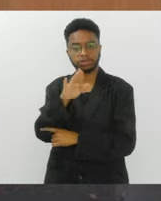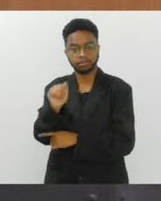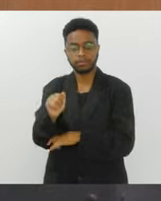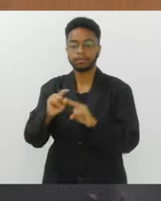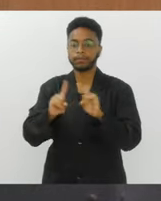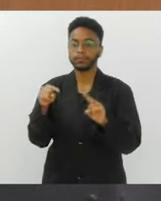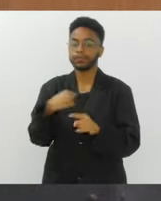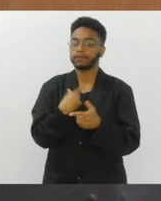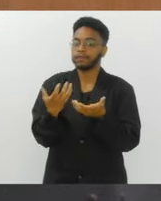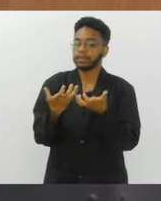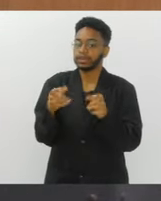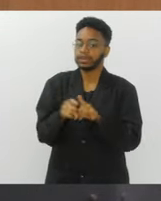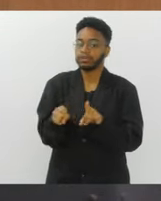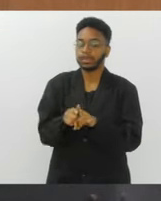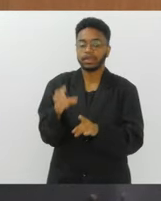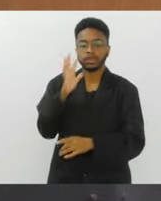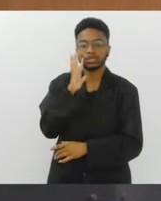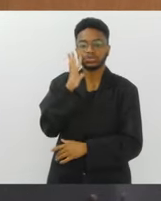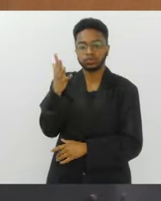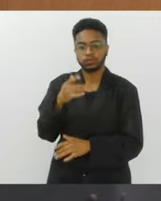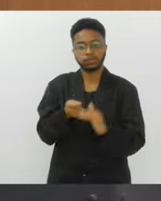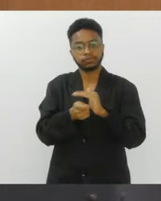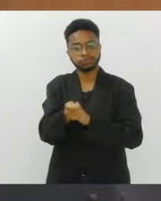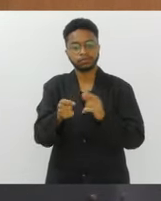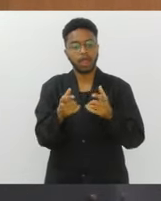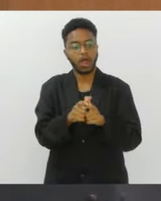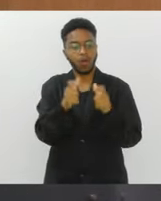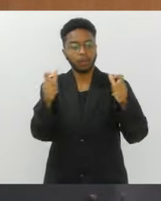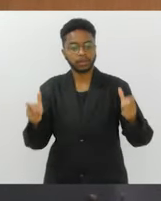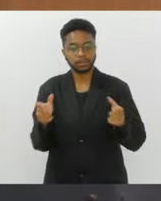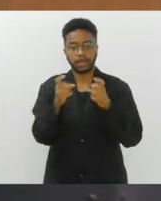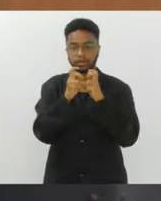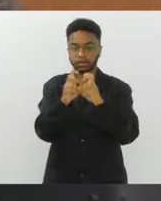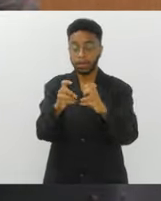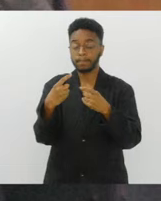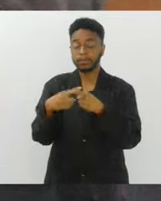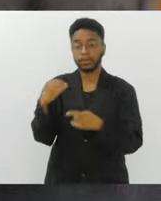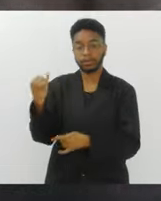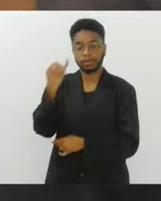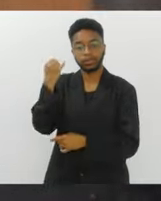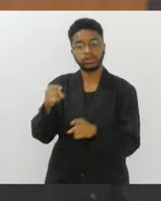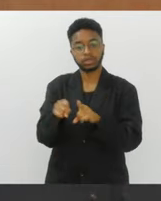também resolver, investir e ampliar a malha ferroviária, porque isso é